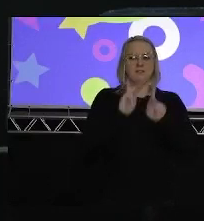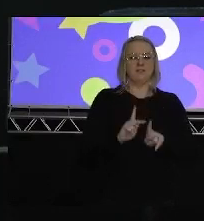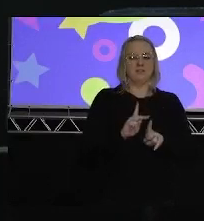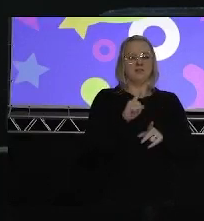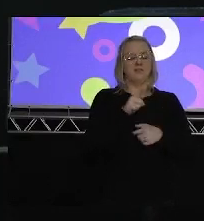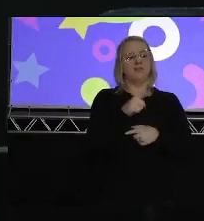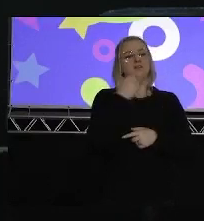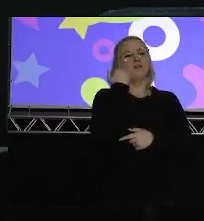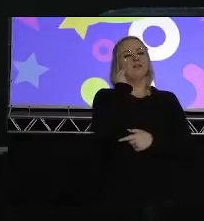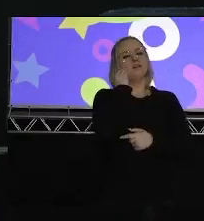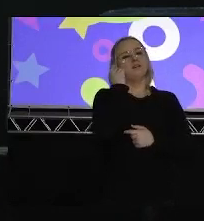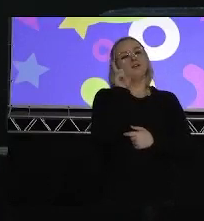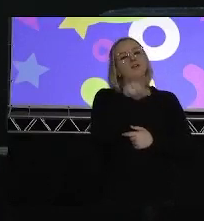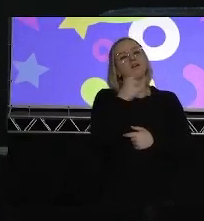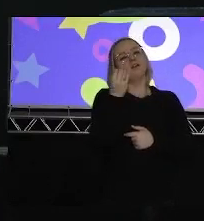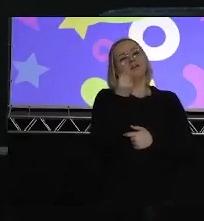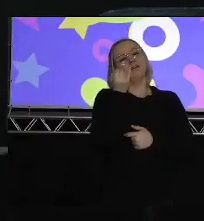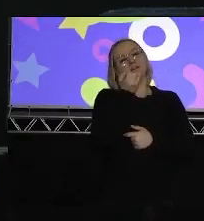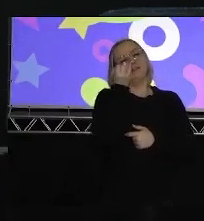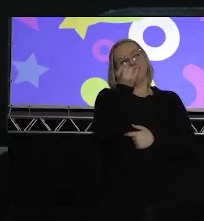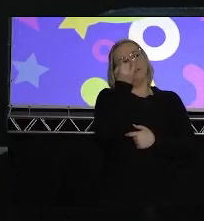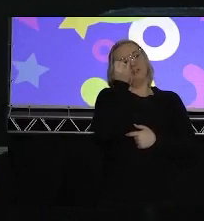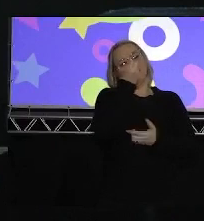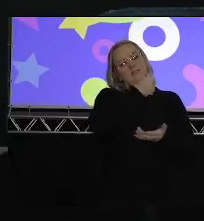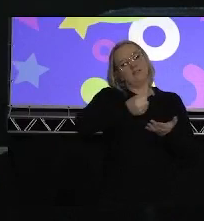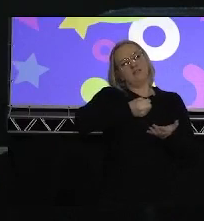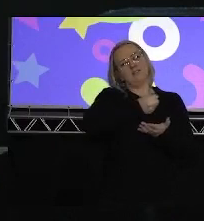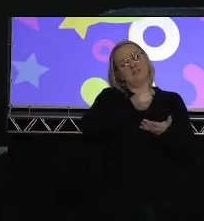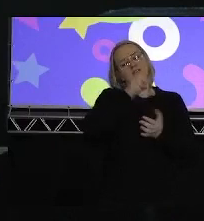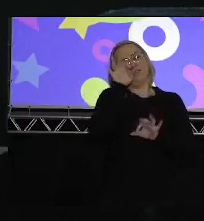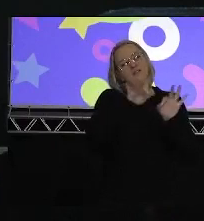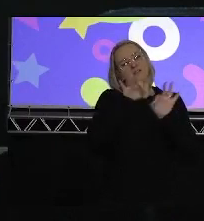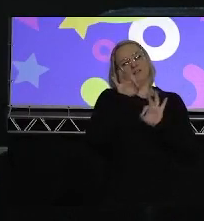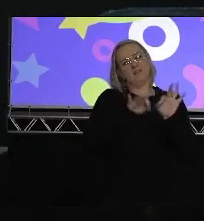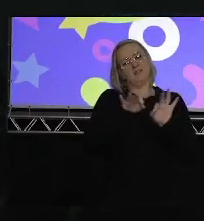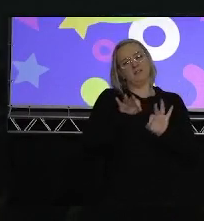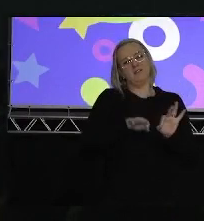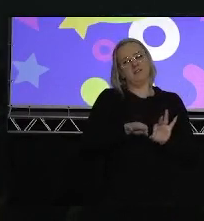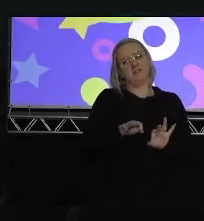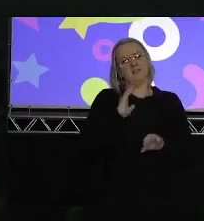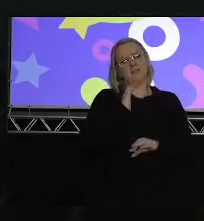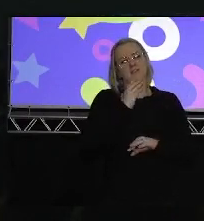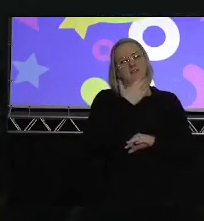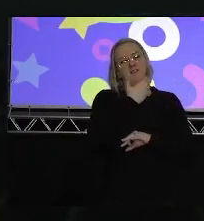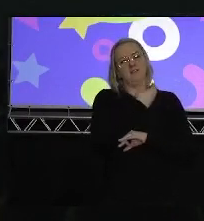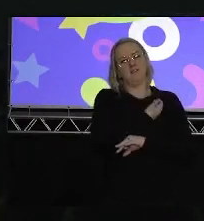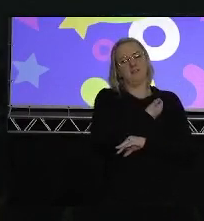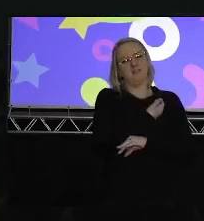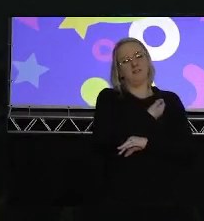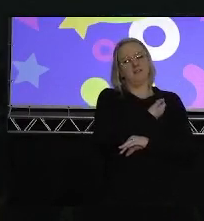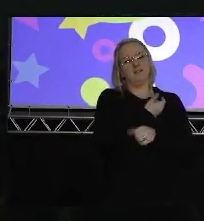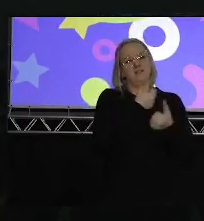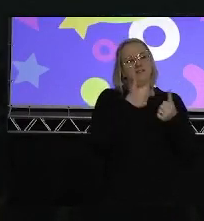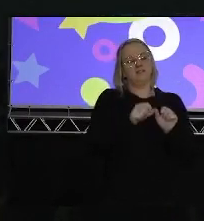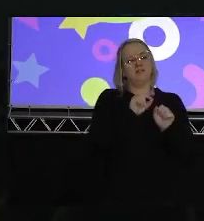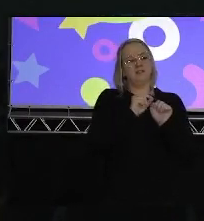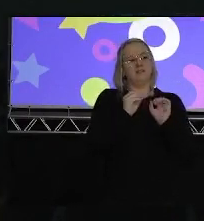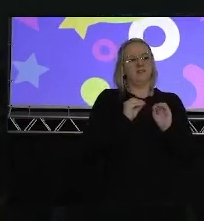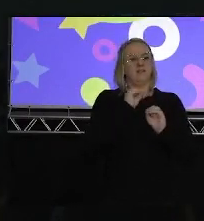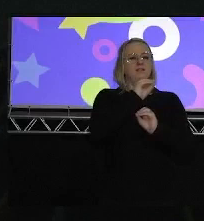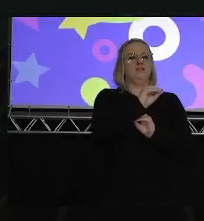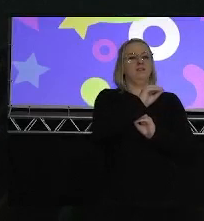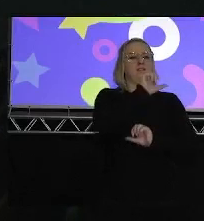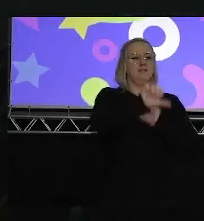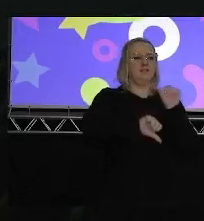você entende que seria fundamental em termos de preparo para a gente startar esse tipo de transformação no